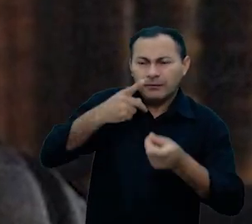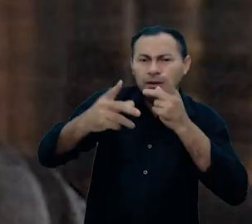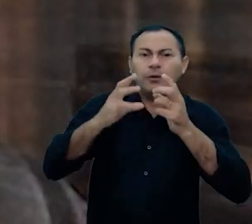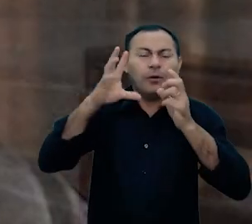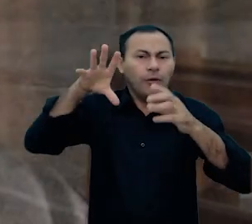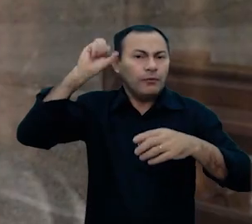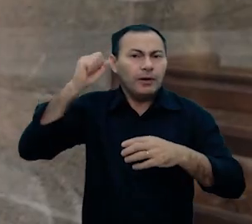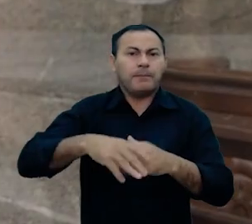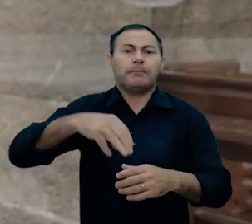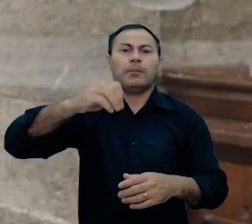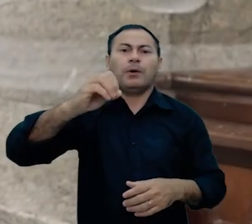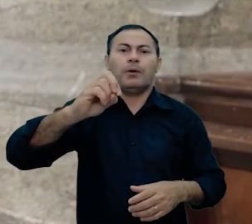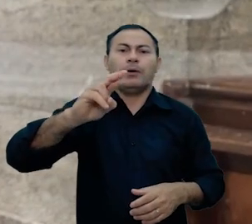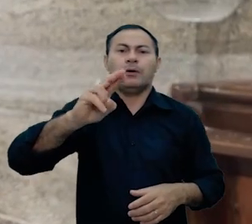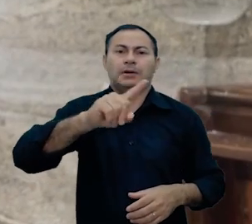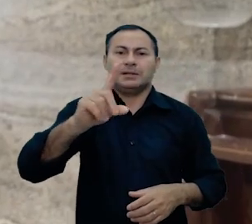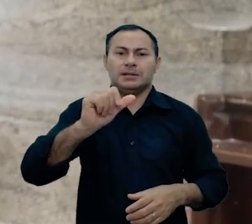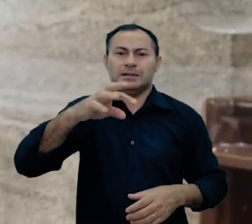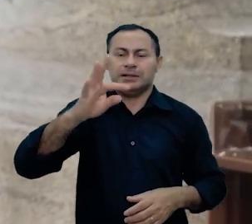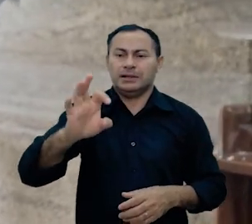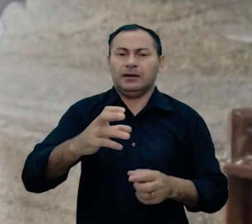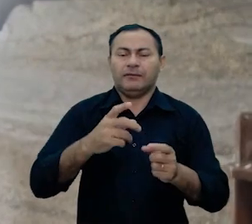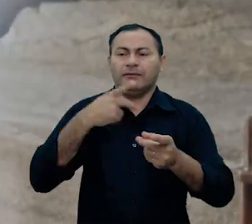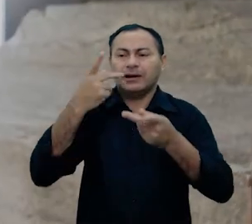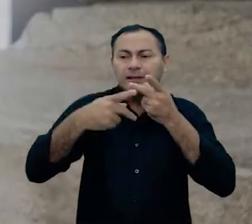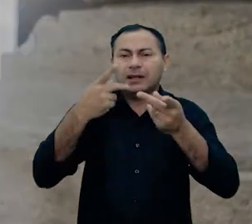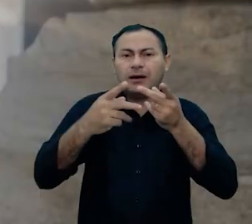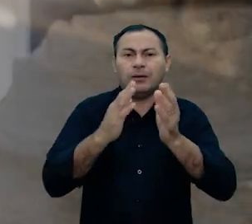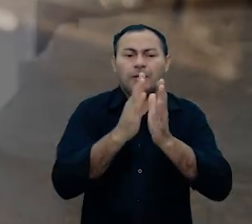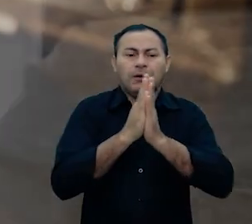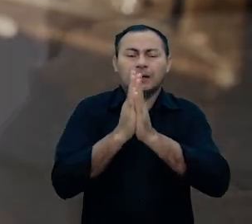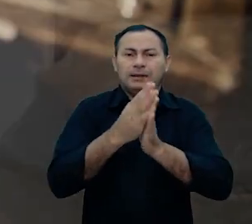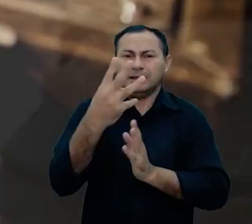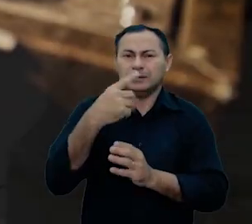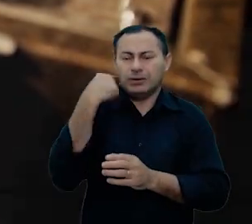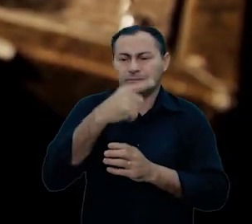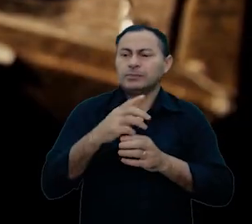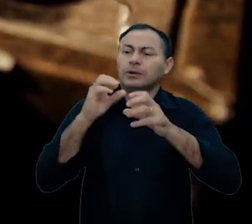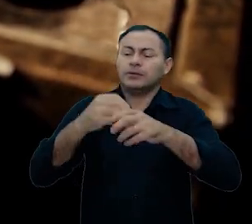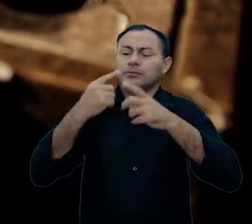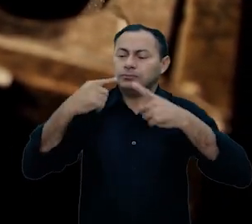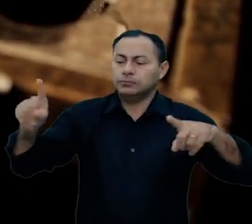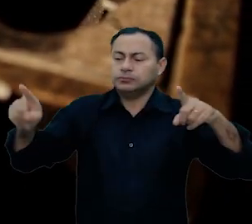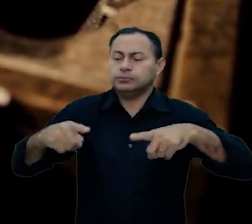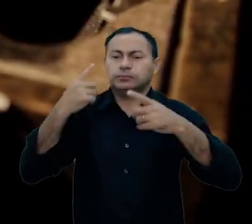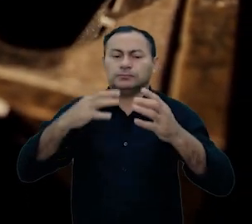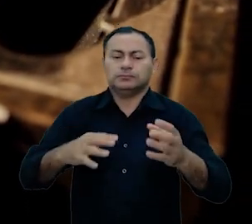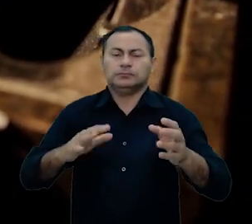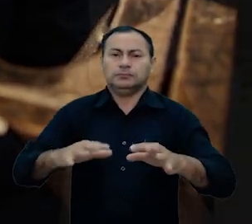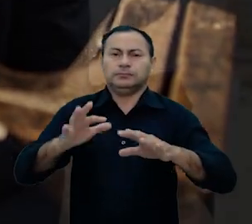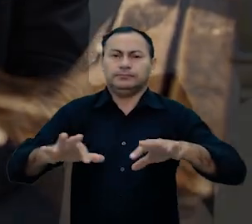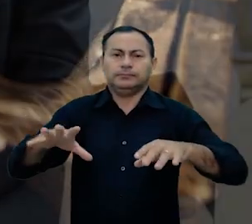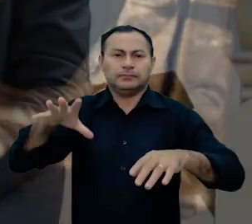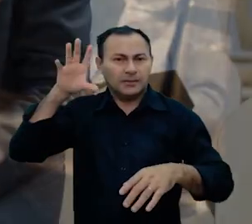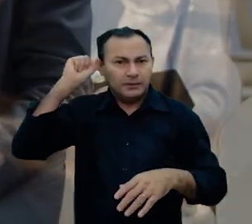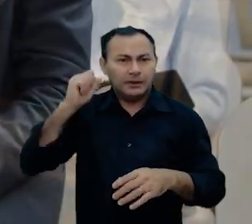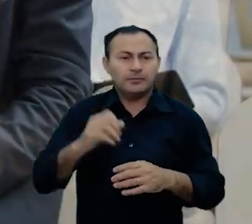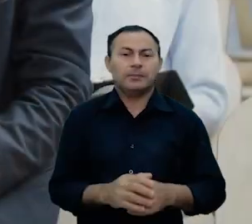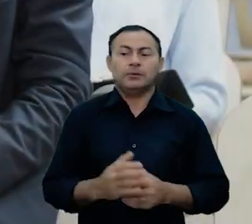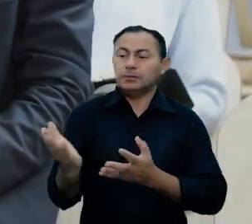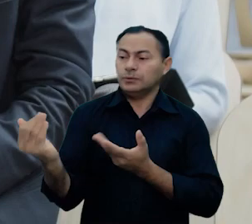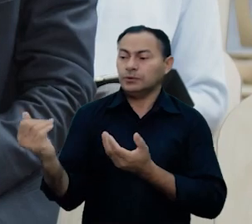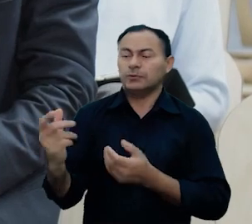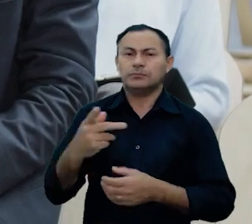Mozart. Pensamos que ele fosse dizer orar por 3 horas. Ele colocava Mozart para tocar na sua vitrola. Um dos jovens